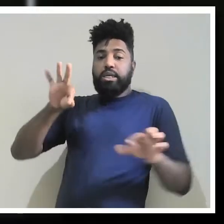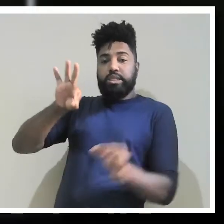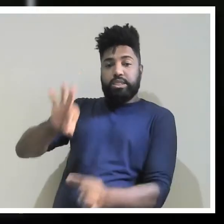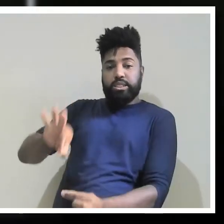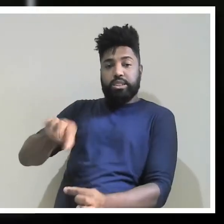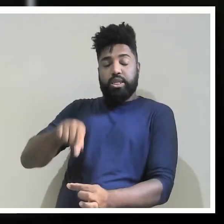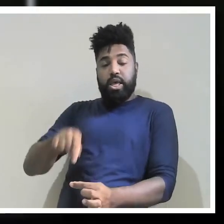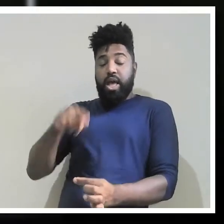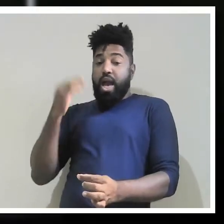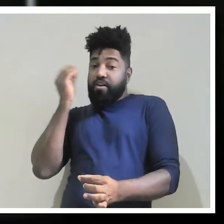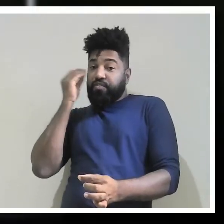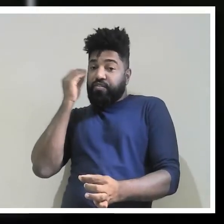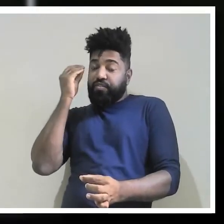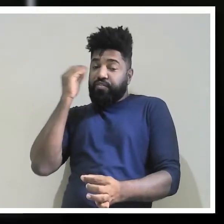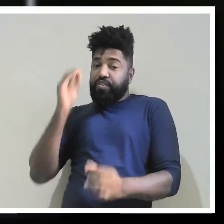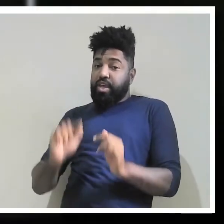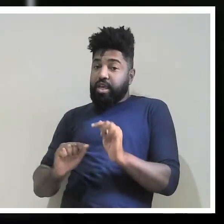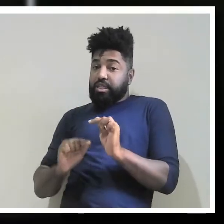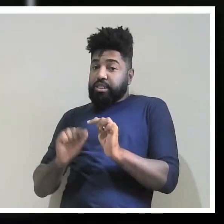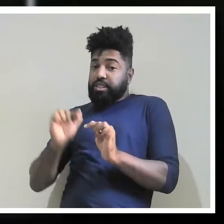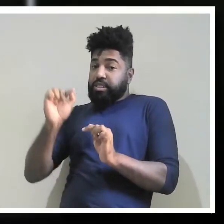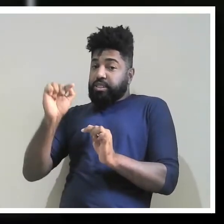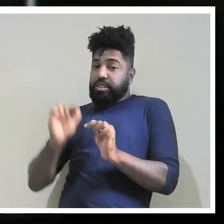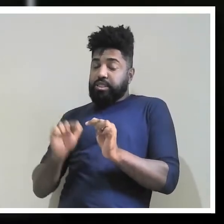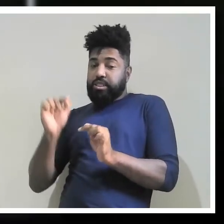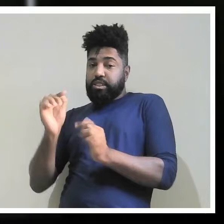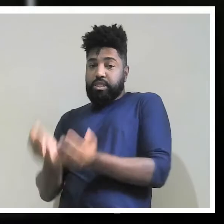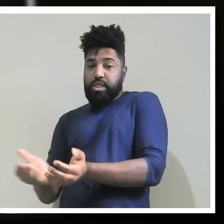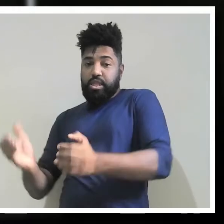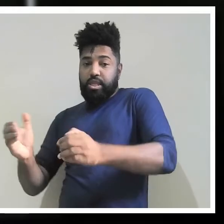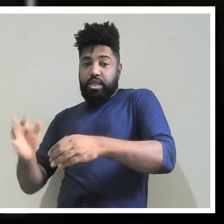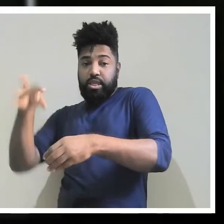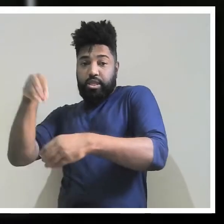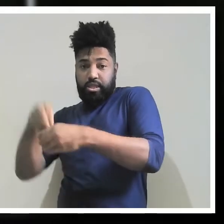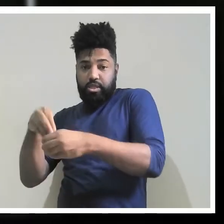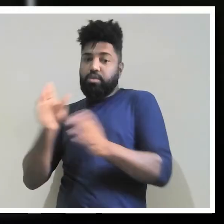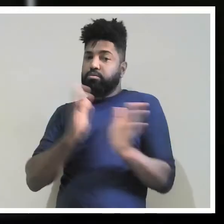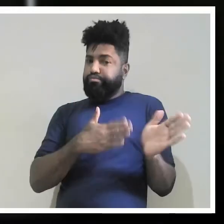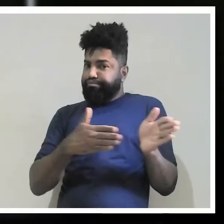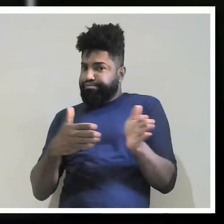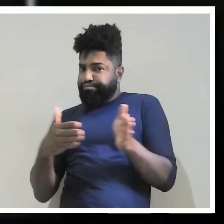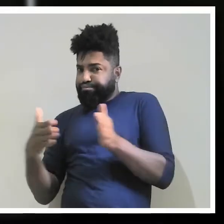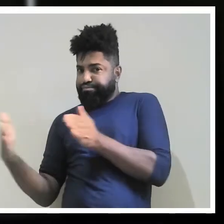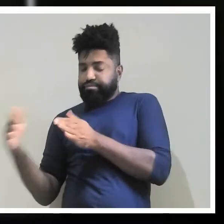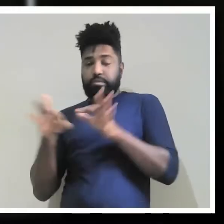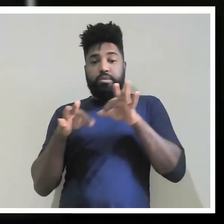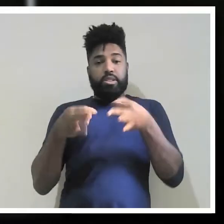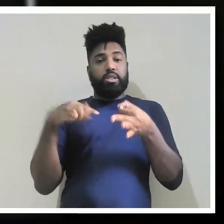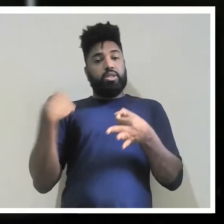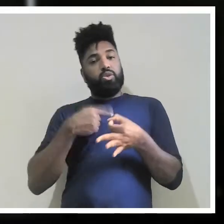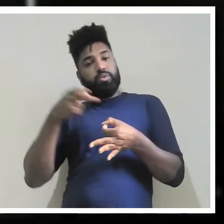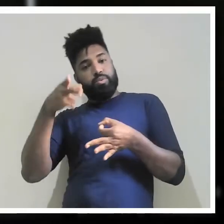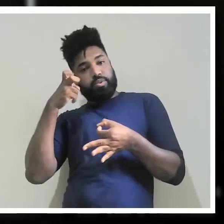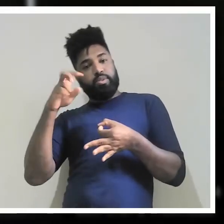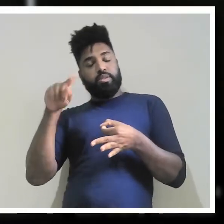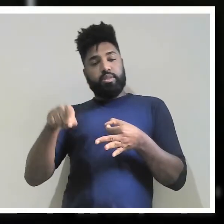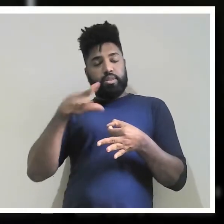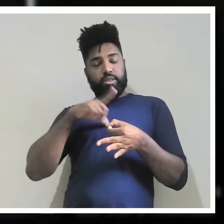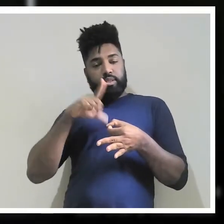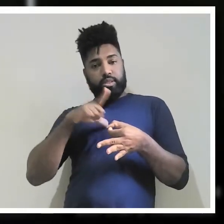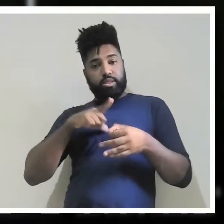do balão, principalmente no decorrer desse processo. Se tem uma forma bastante simples de nós verificarmos se essa reação está